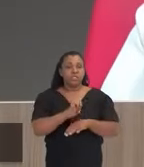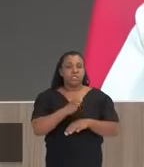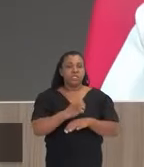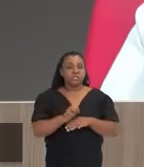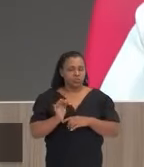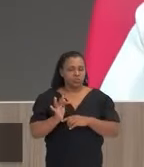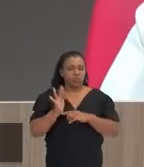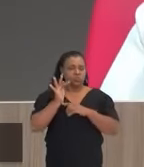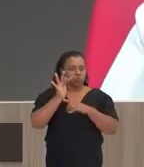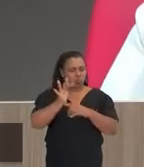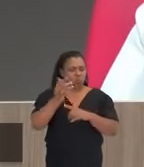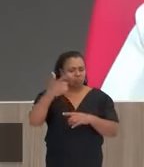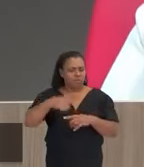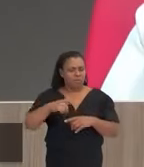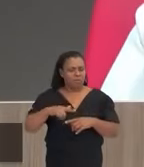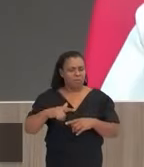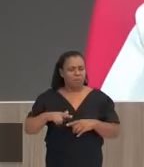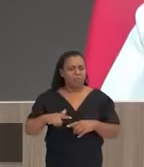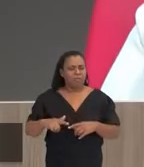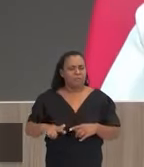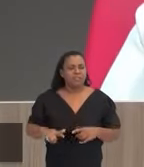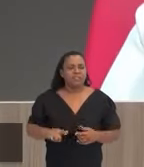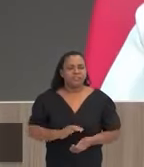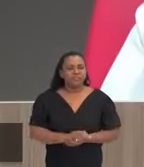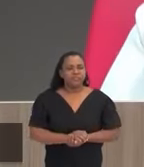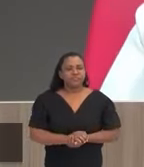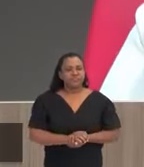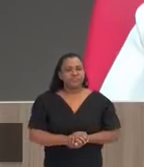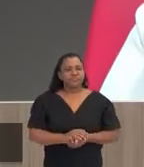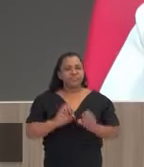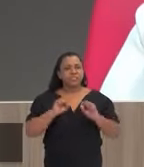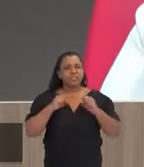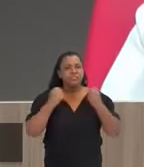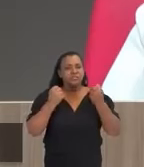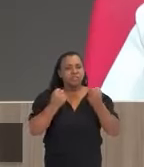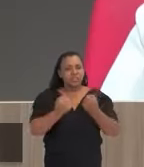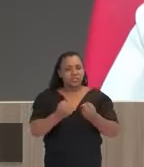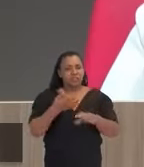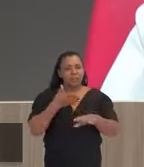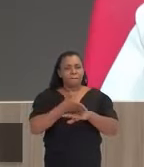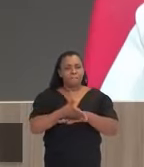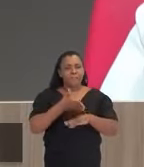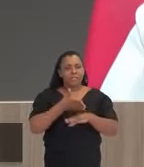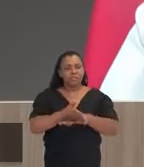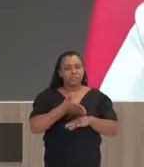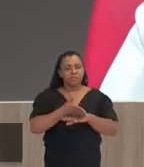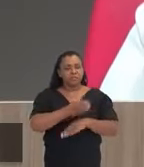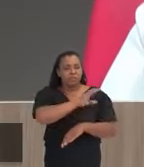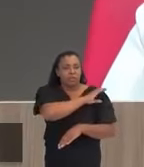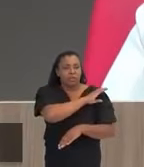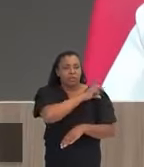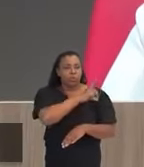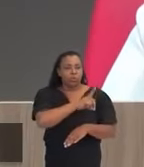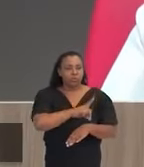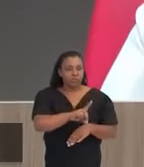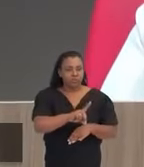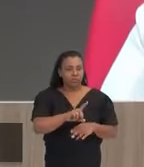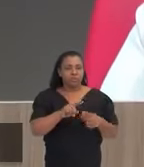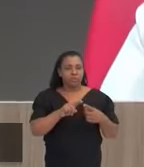ocorrerão. Para este seminário, contamos com a participação das coordenadorias, Dr. José de